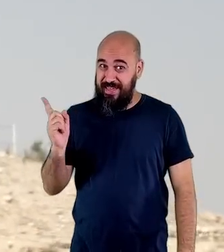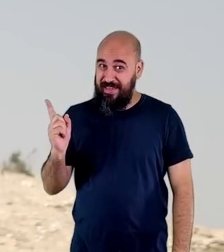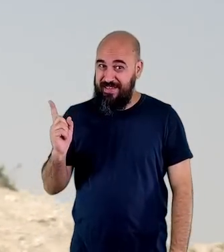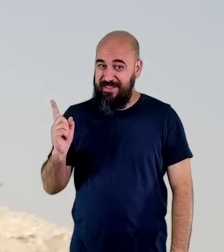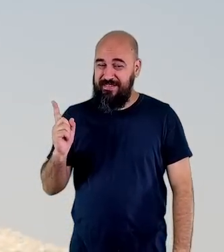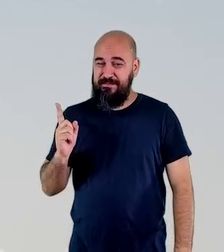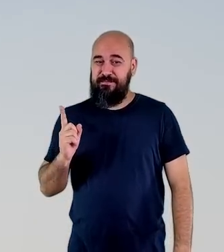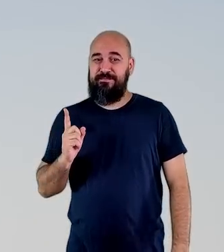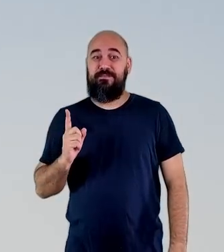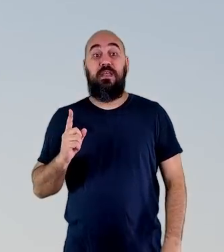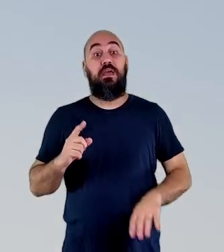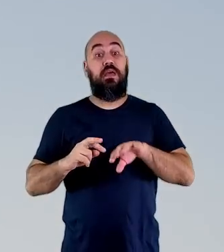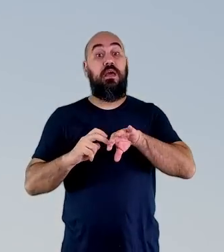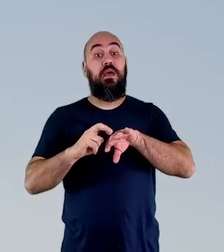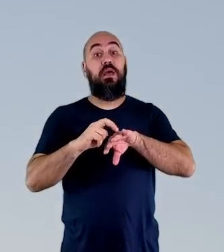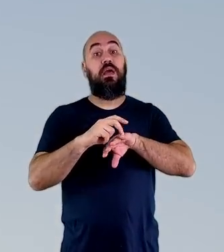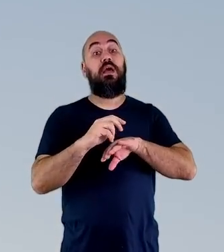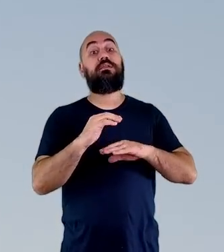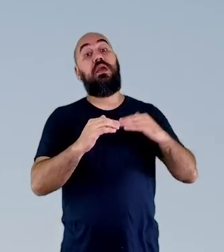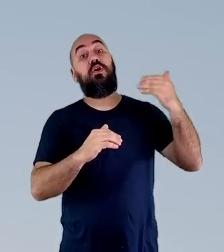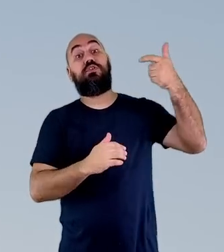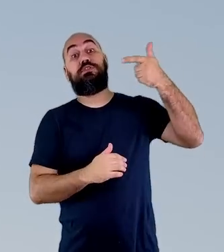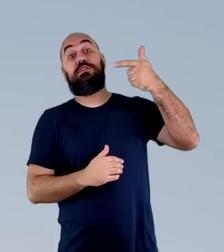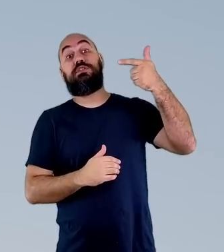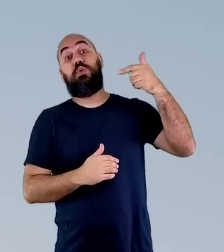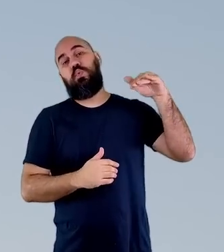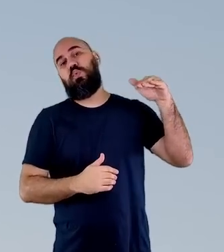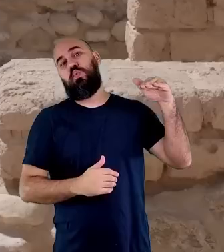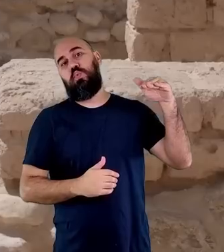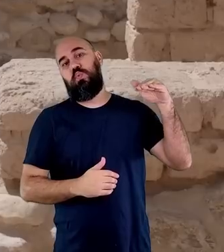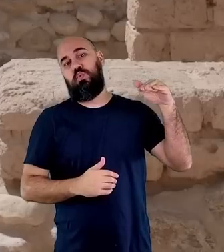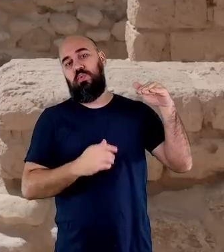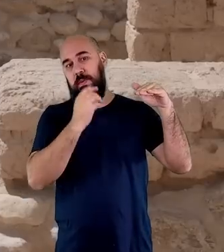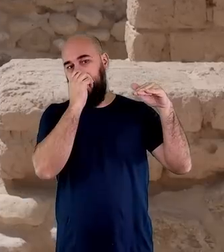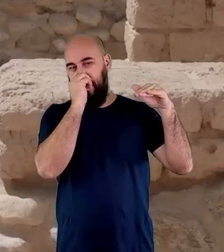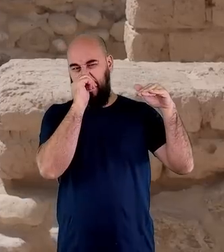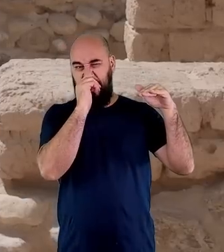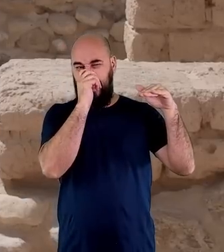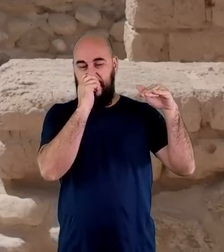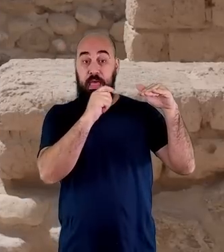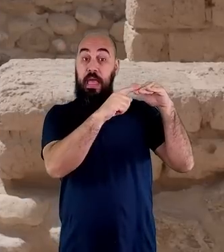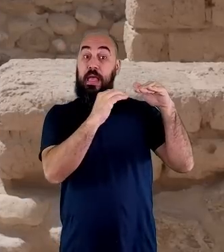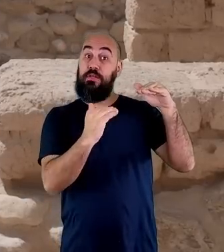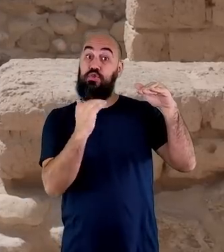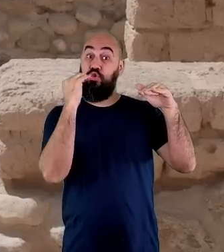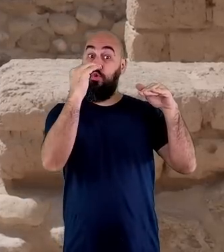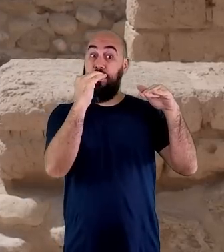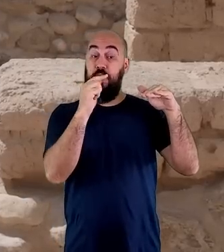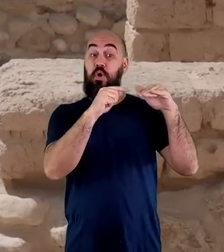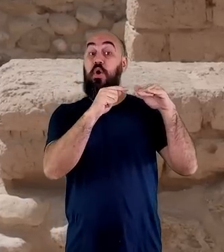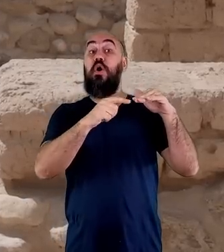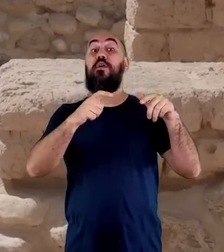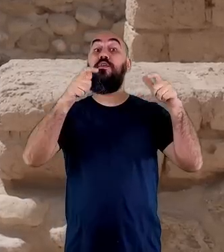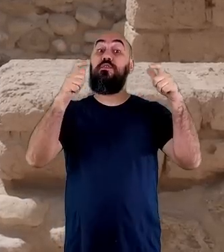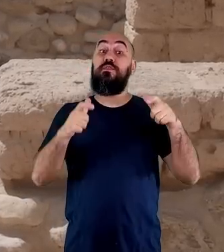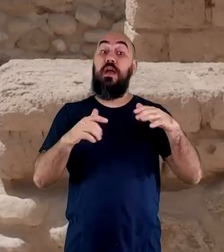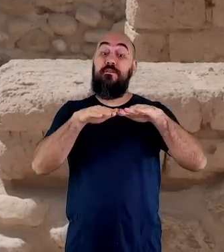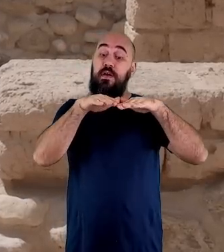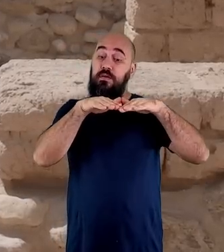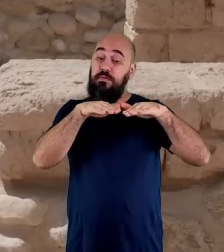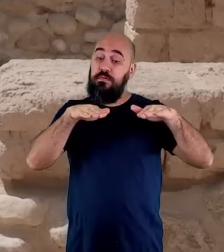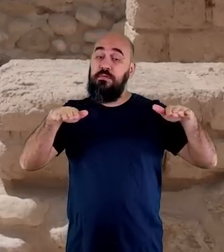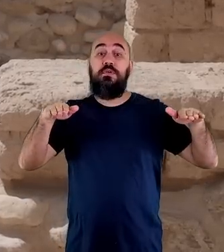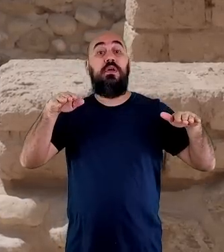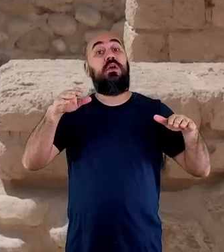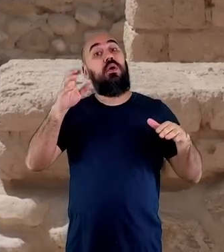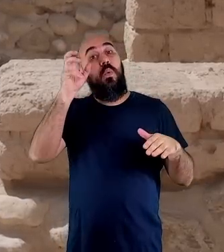e você vai dar acesso até um plano superior. Essa parte superior é onde ficava o cômodo de